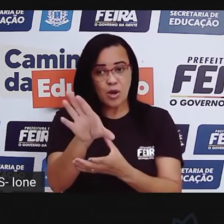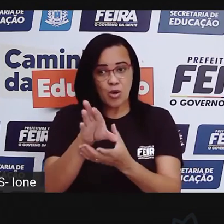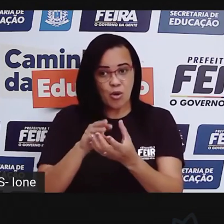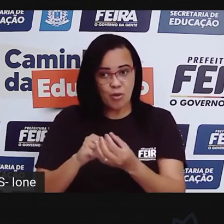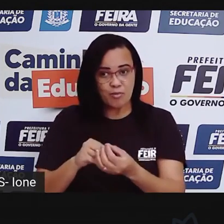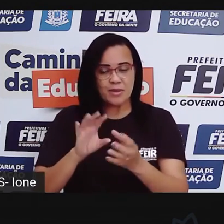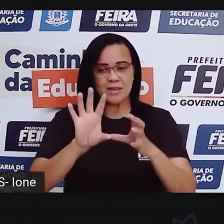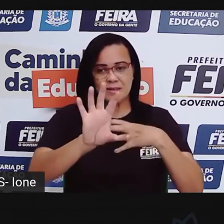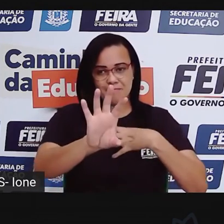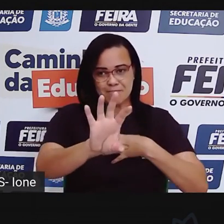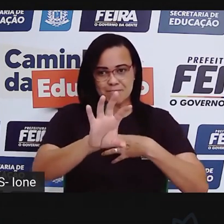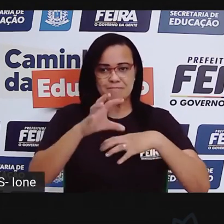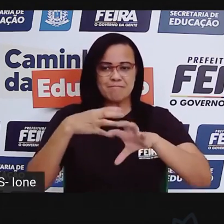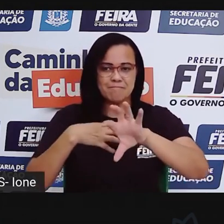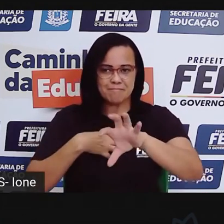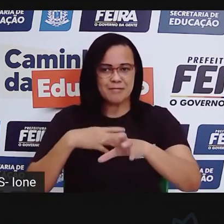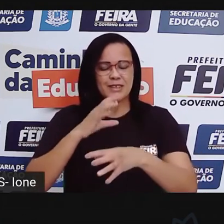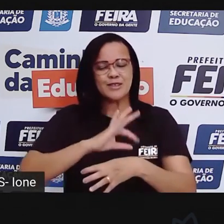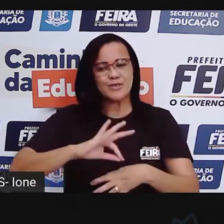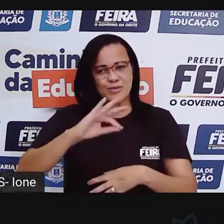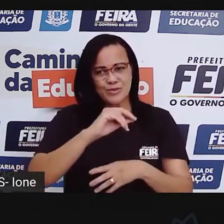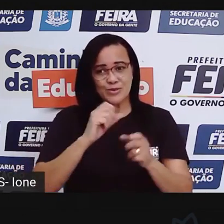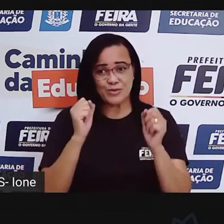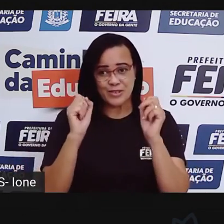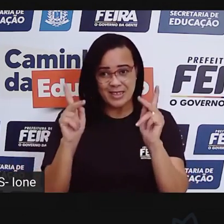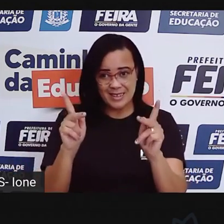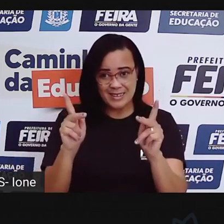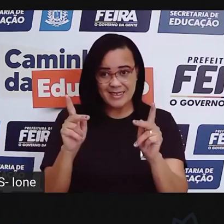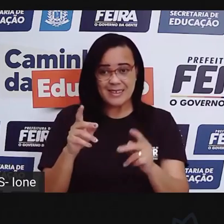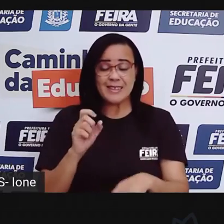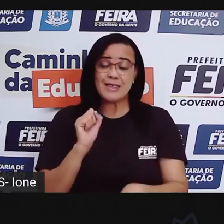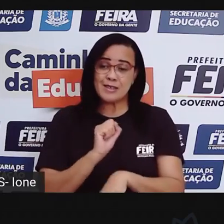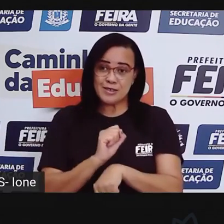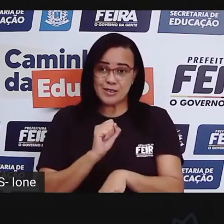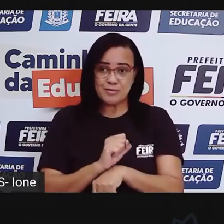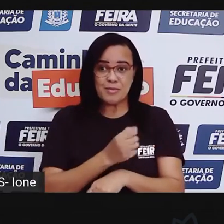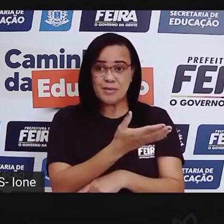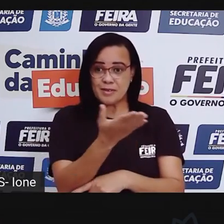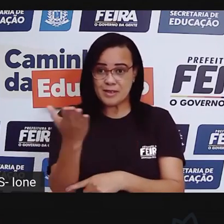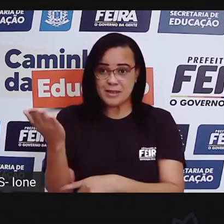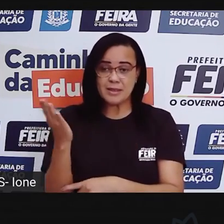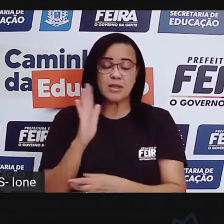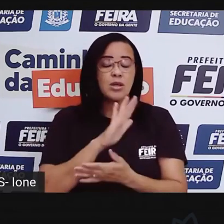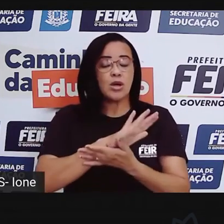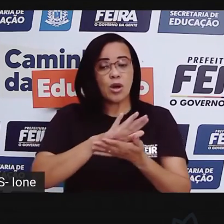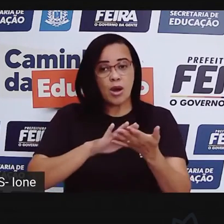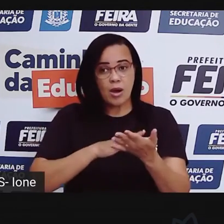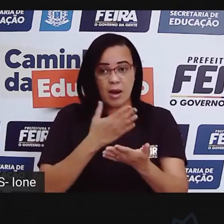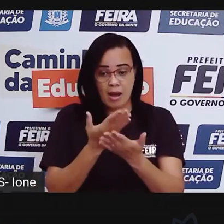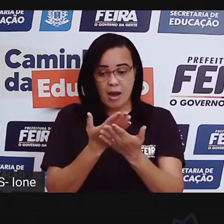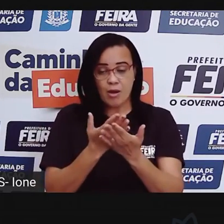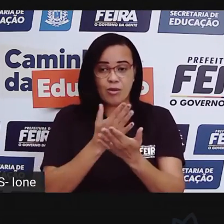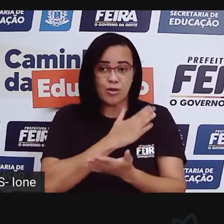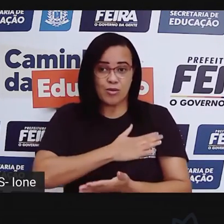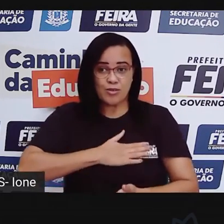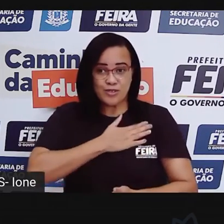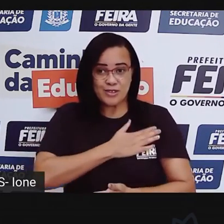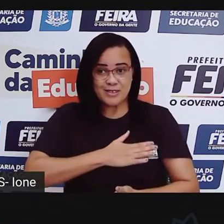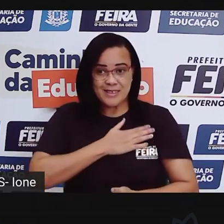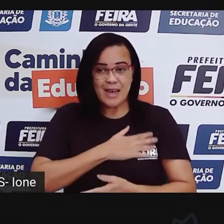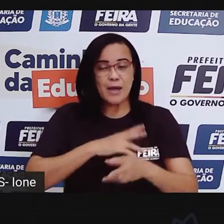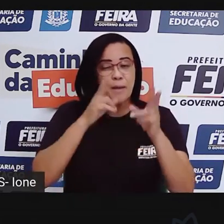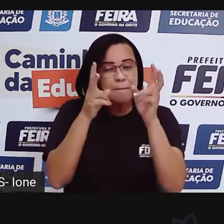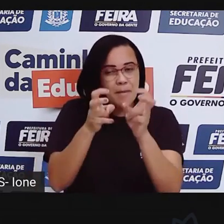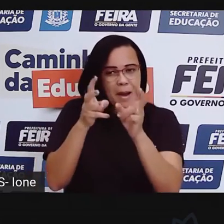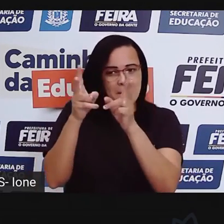isso, gente. A gente vai ficando por aqui. Eu espero que vocês tenham curtido essa aula e quero ver todo mundo aí, ó, observando as emoções dos